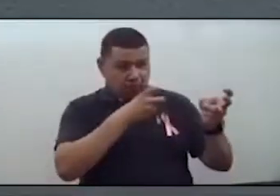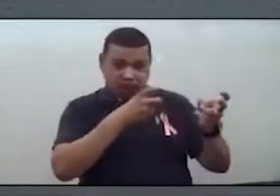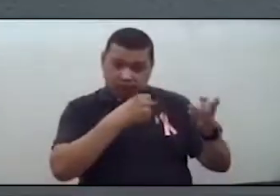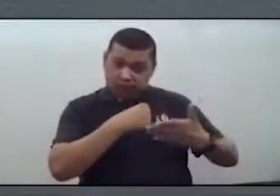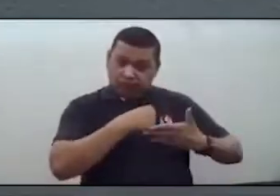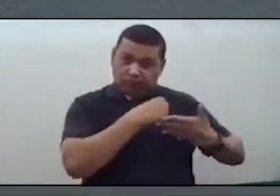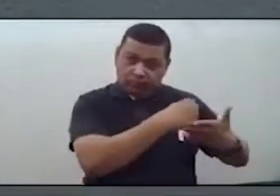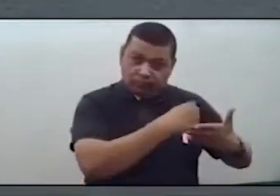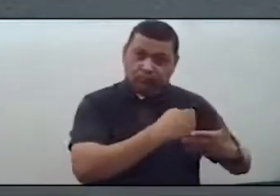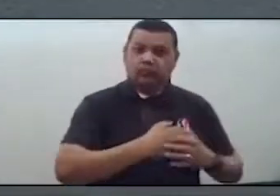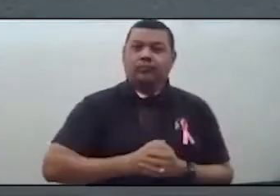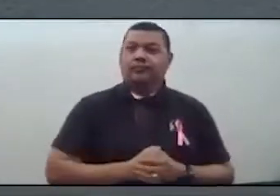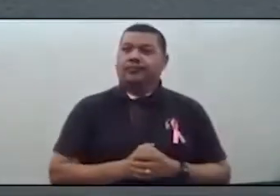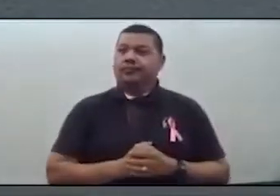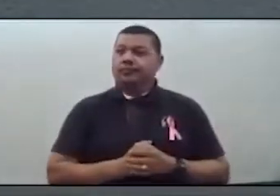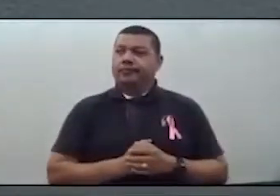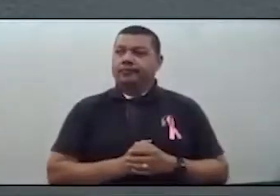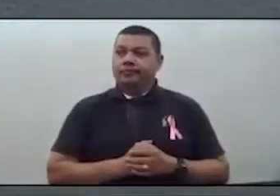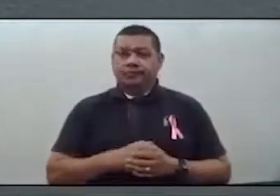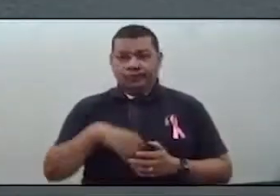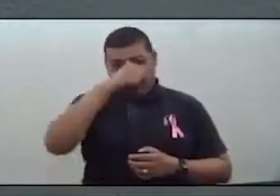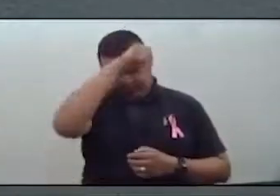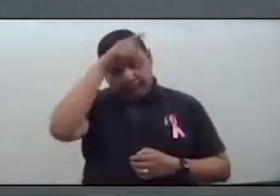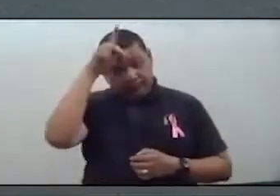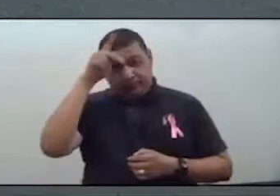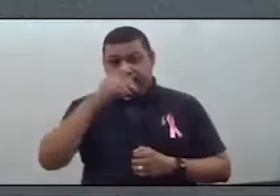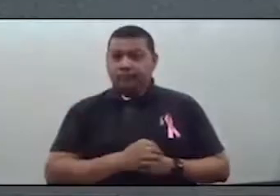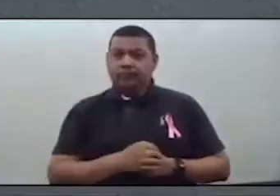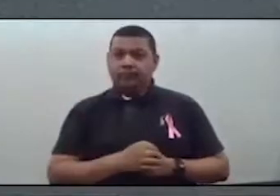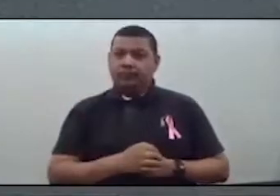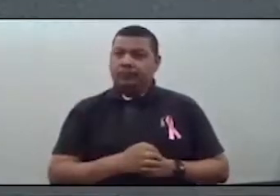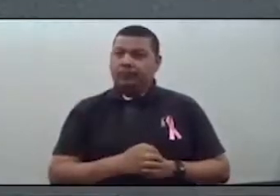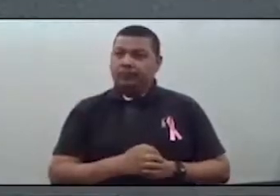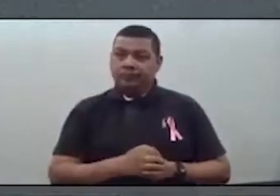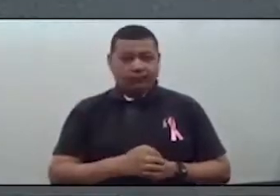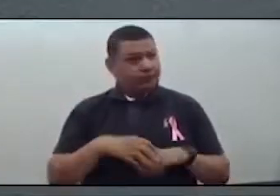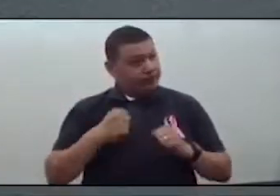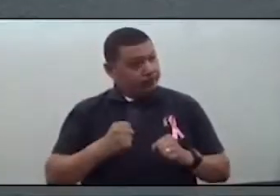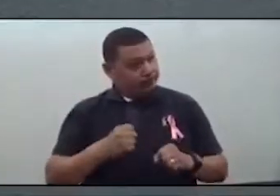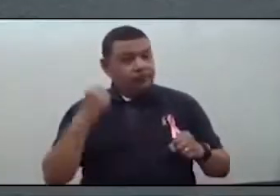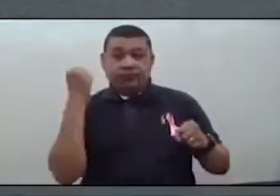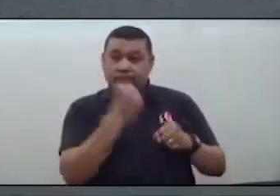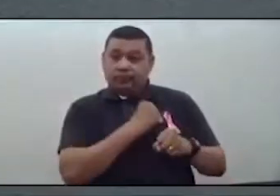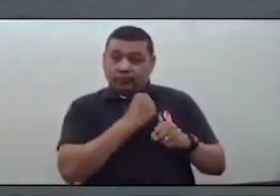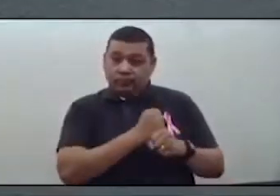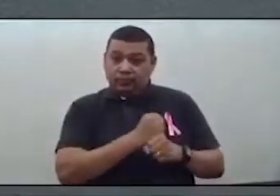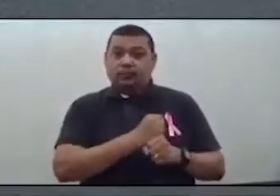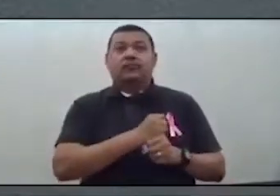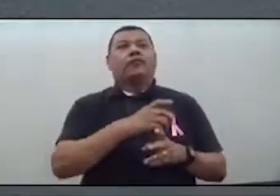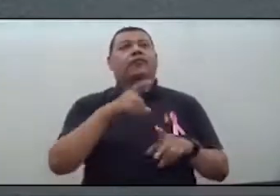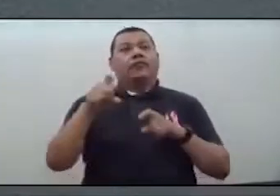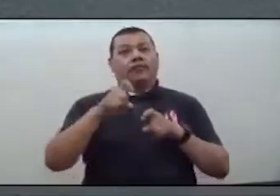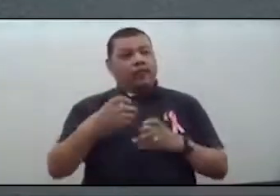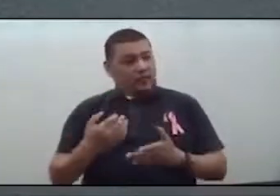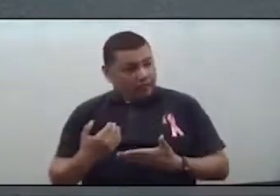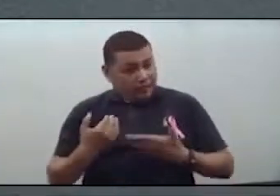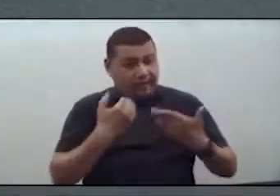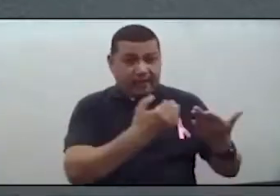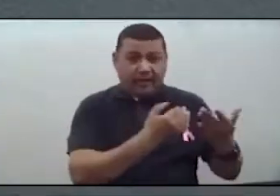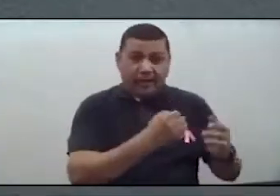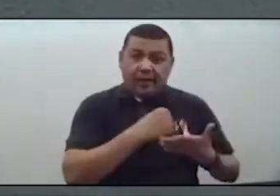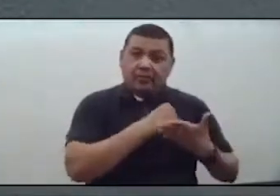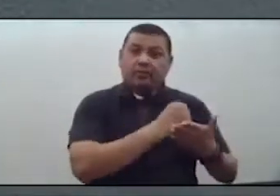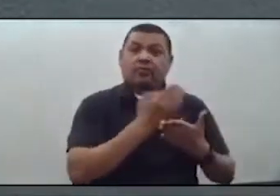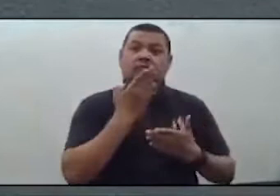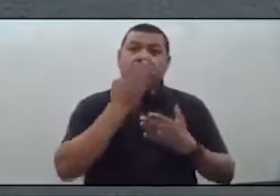valorizada, a prefeitura, a agricultura e a obras têm que chegar até as aldeias e têm que dar condição do indígena